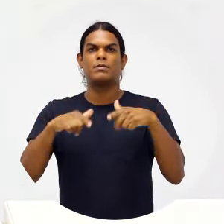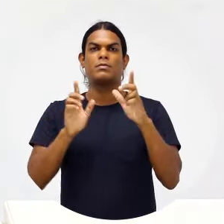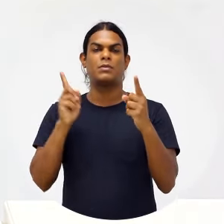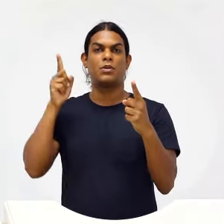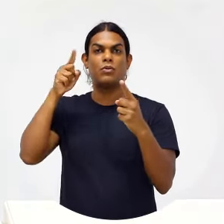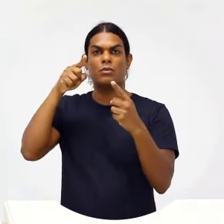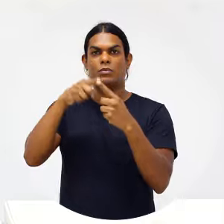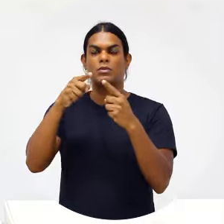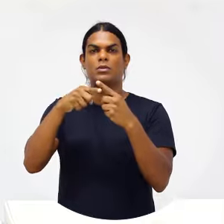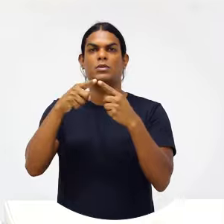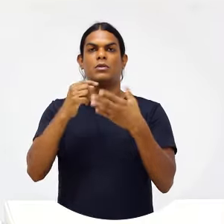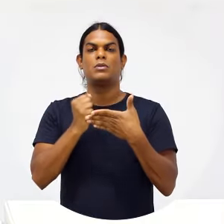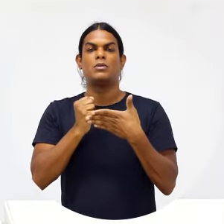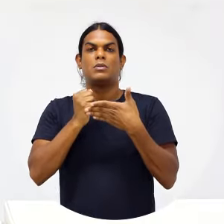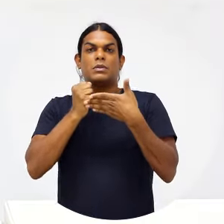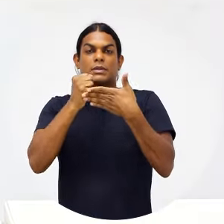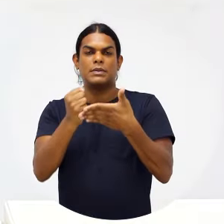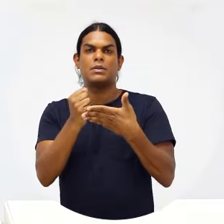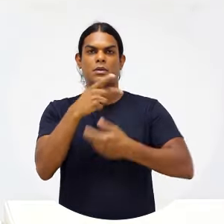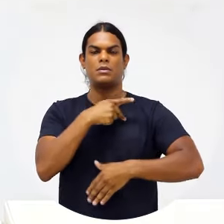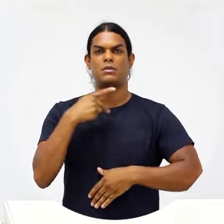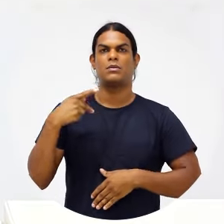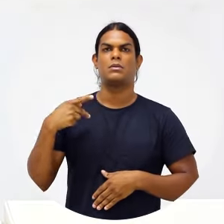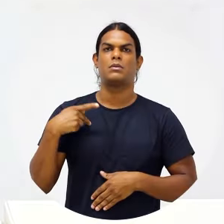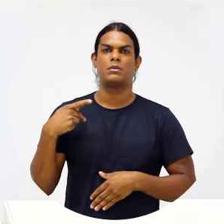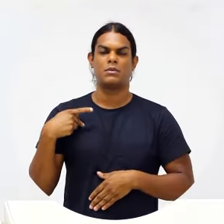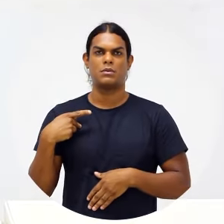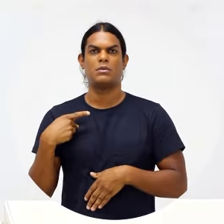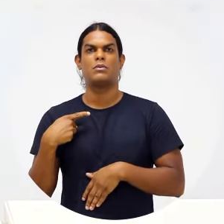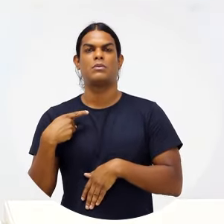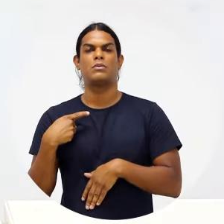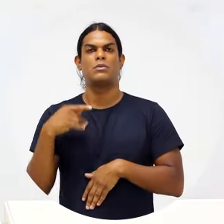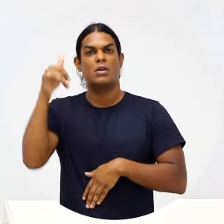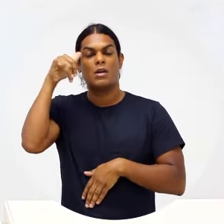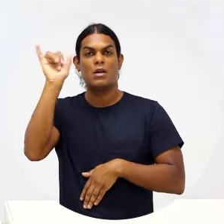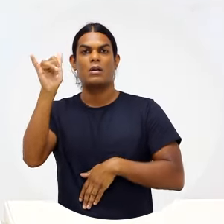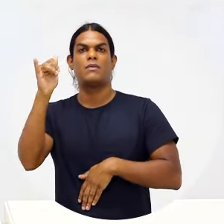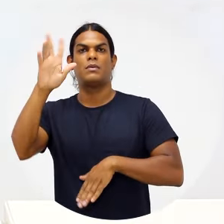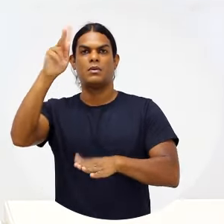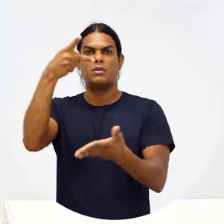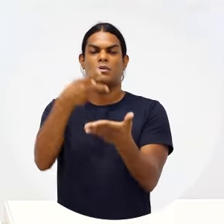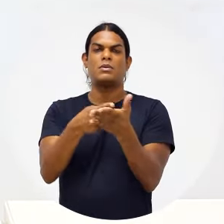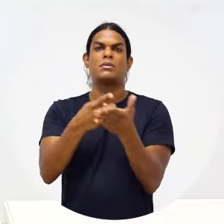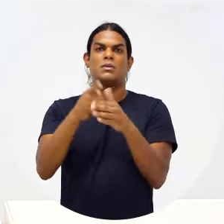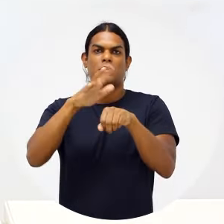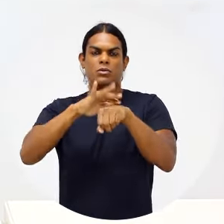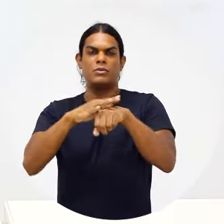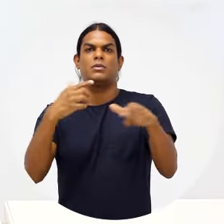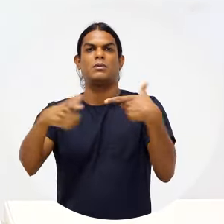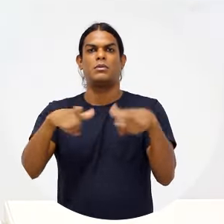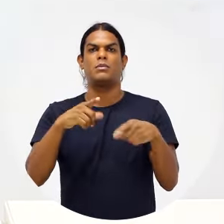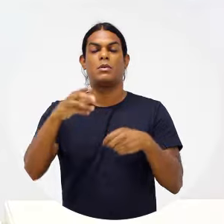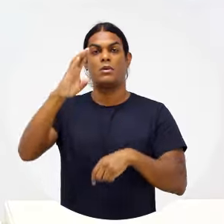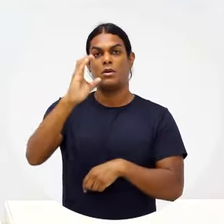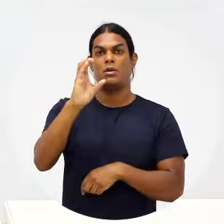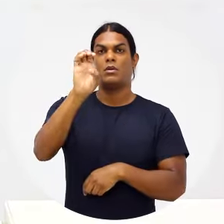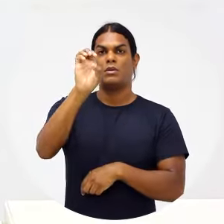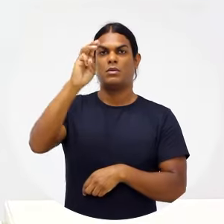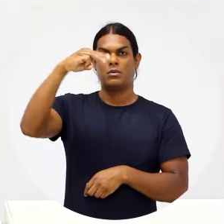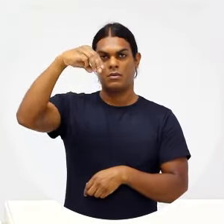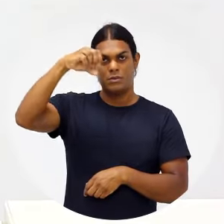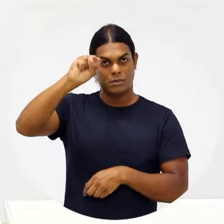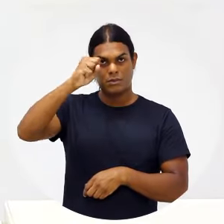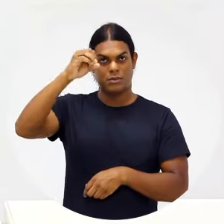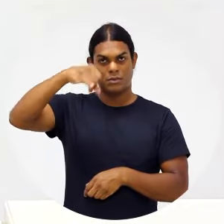objetivo de promover saúde, prevenindo acidentes e doenças no ambiente de trabalho. O SESMIT é um desses